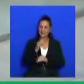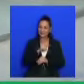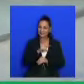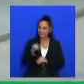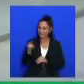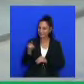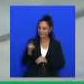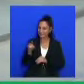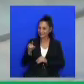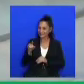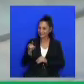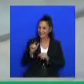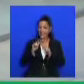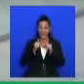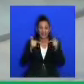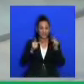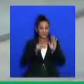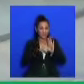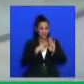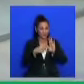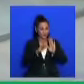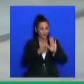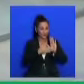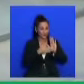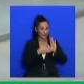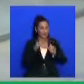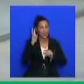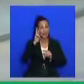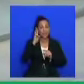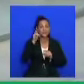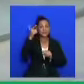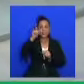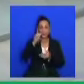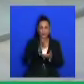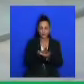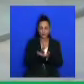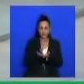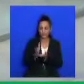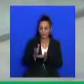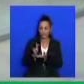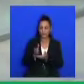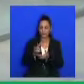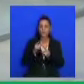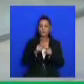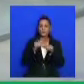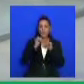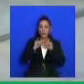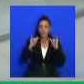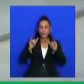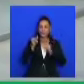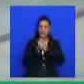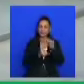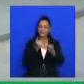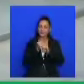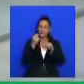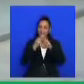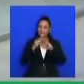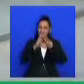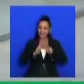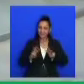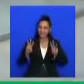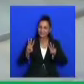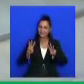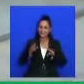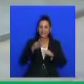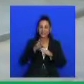E aí, a sorte estava na sua aposta? Lembre-se, após a apuração, todos os resultados serão publicados na página da Caixa na